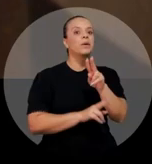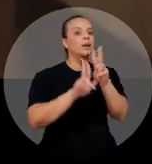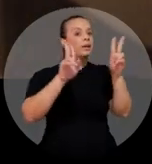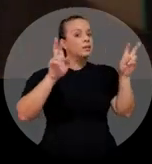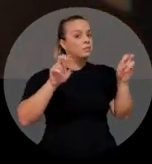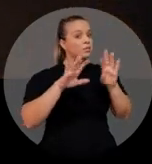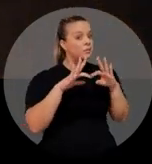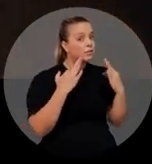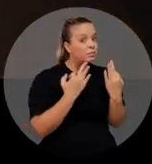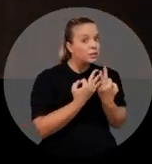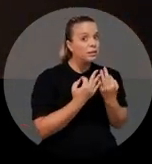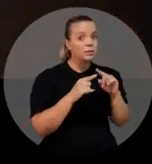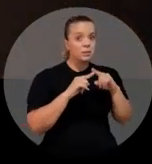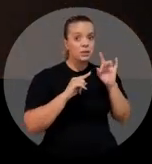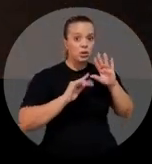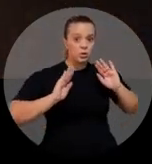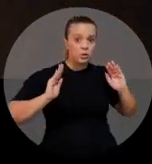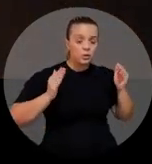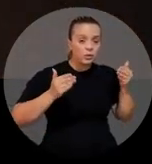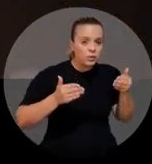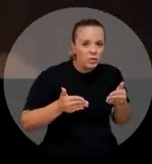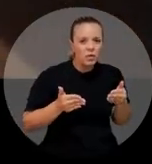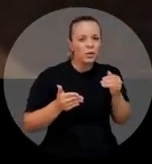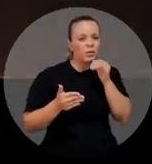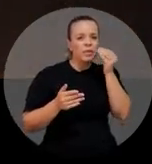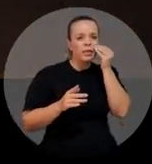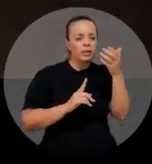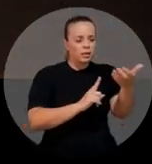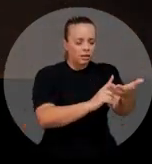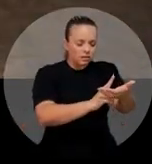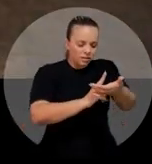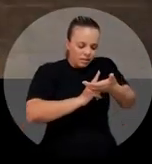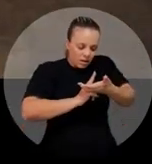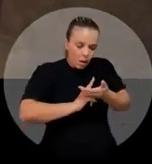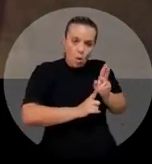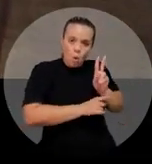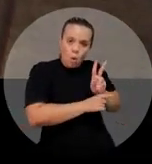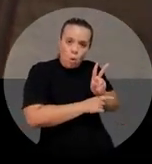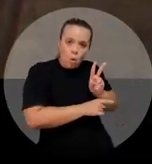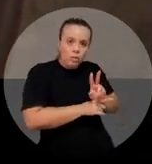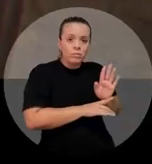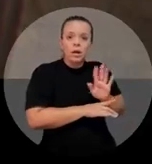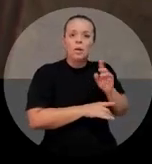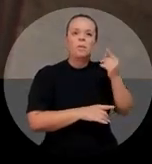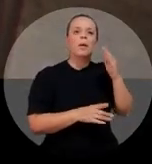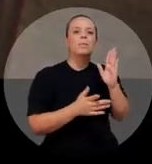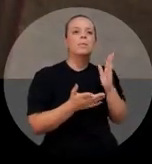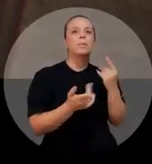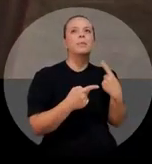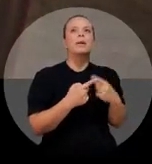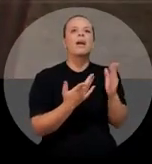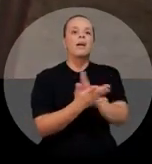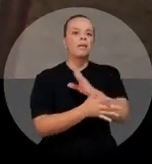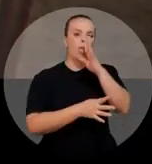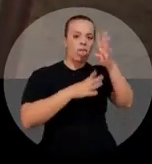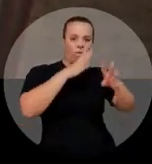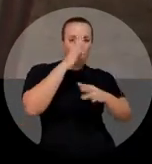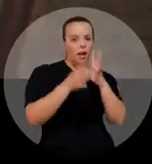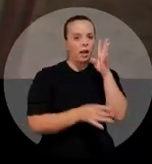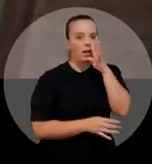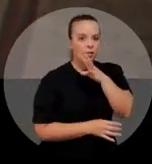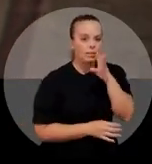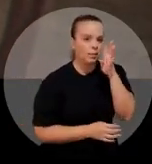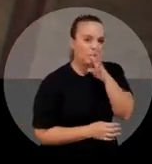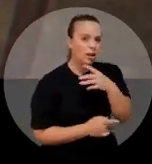de família, mas não só nesse sentido de acolhimento, mas nesse sentido de rebeldia